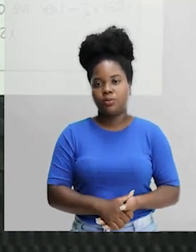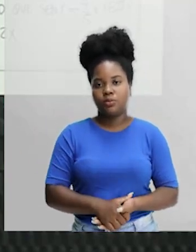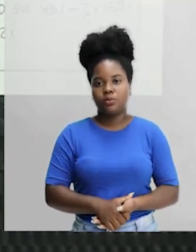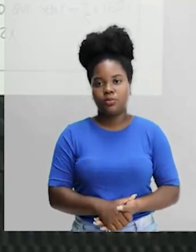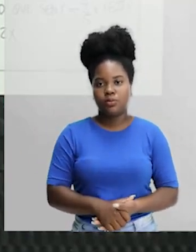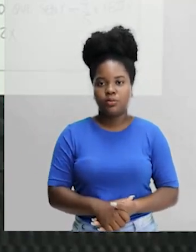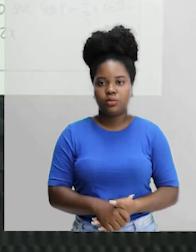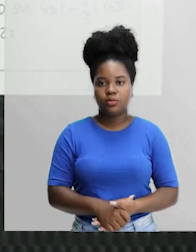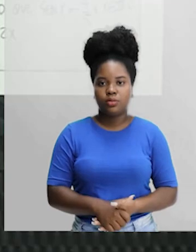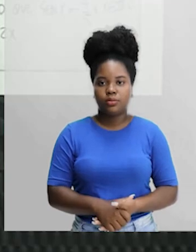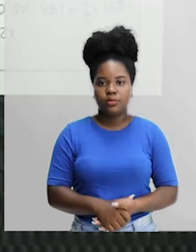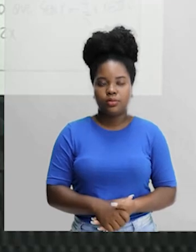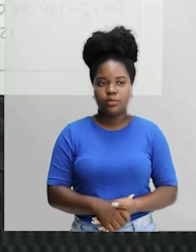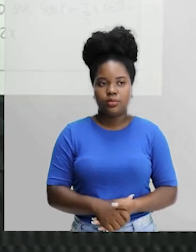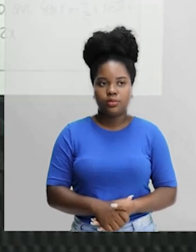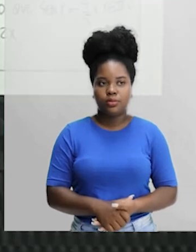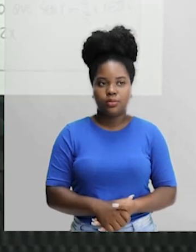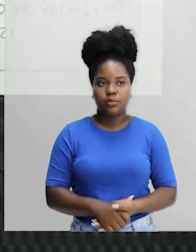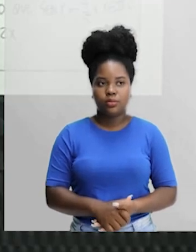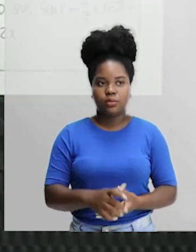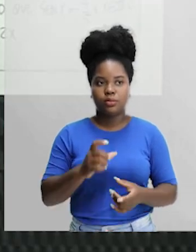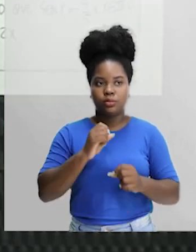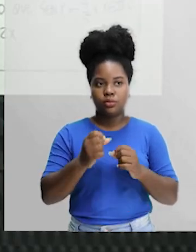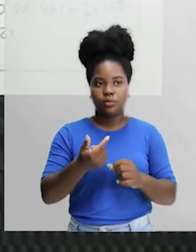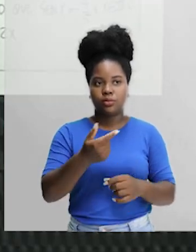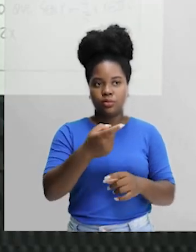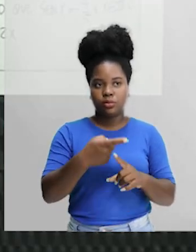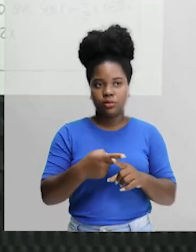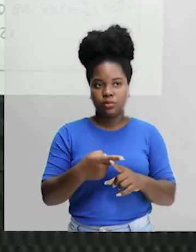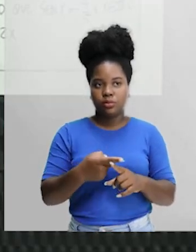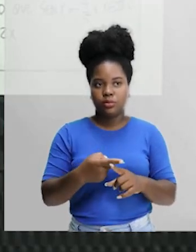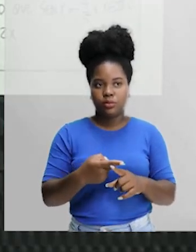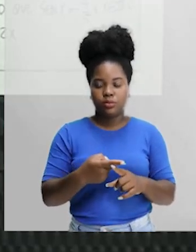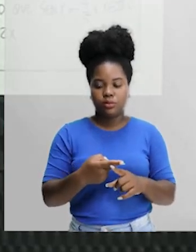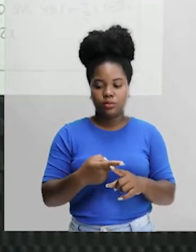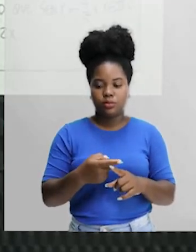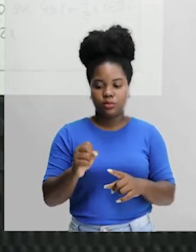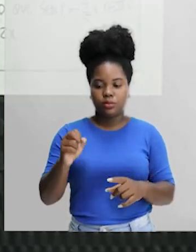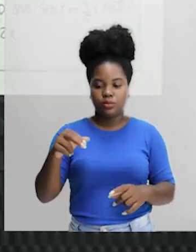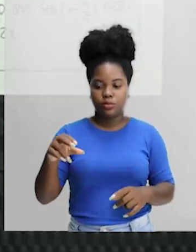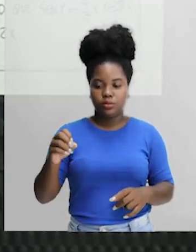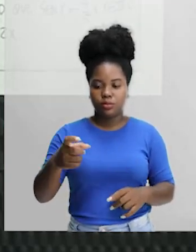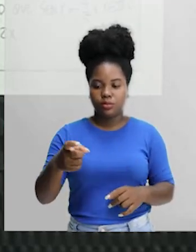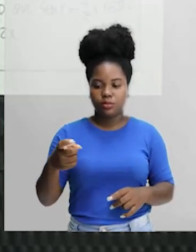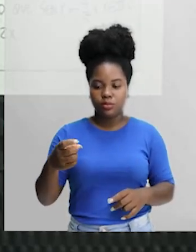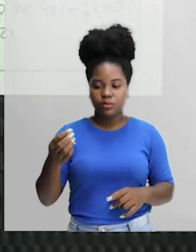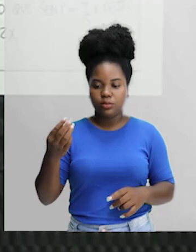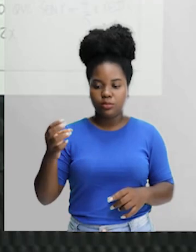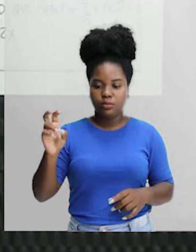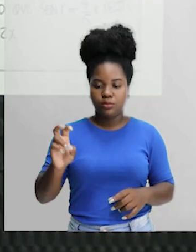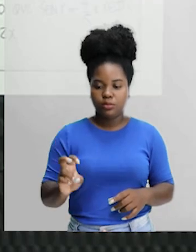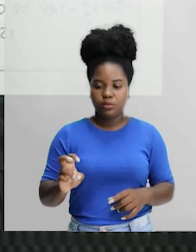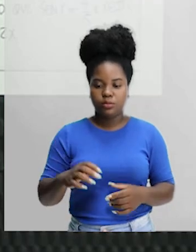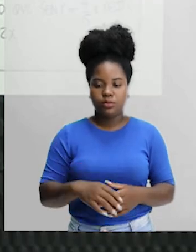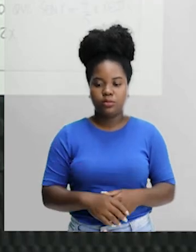aqui substituir. Então, você vai ter 2 vezes seno de x, que é